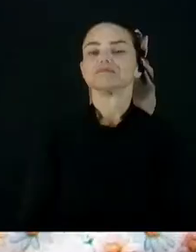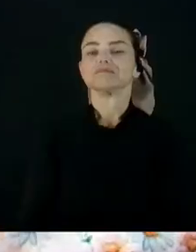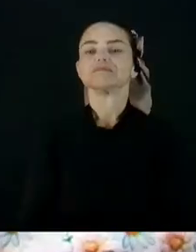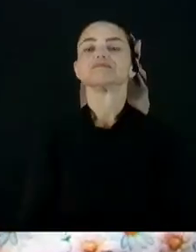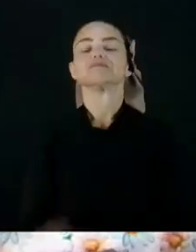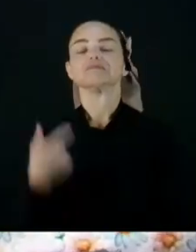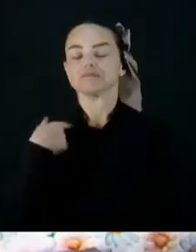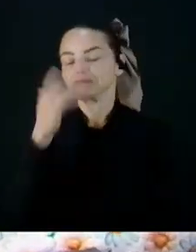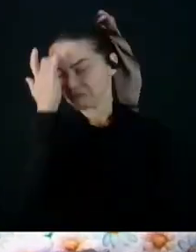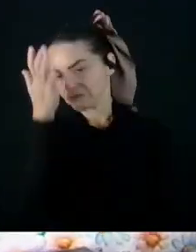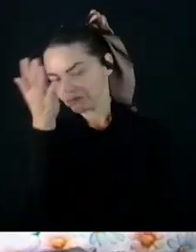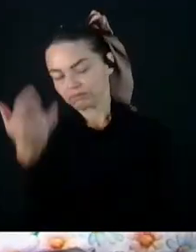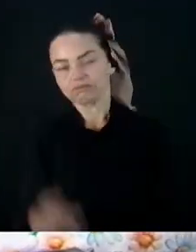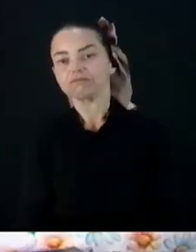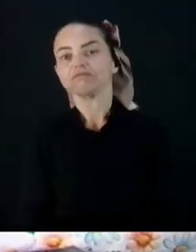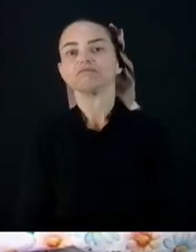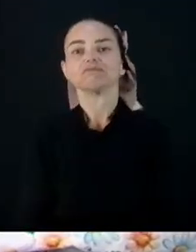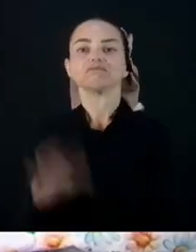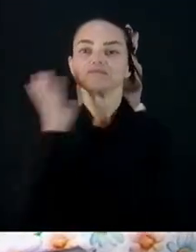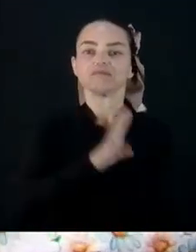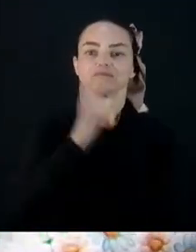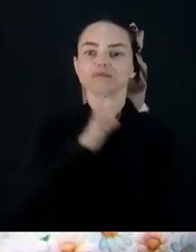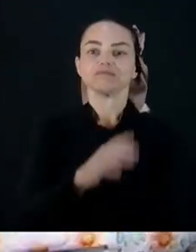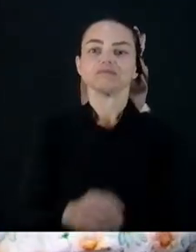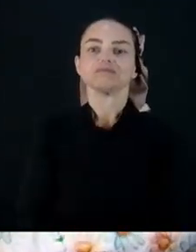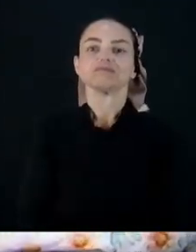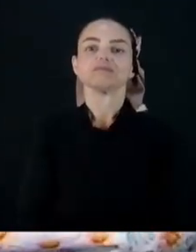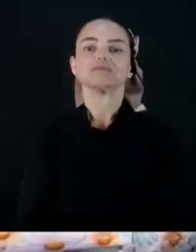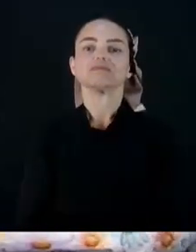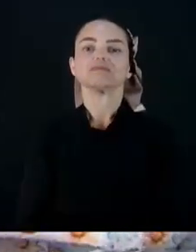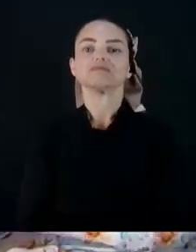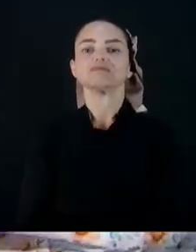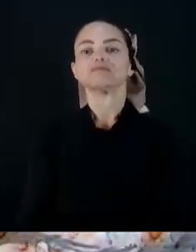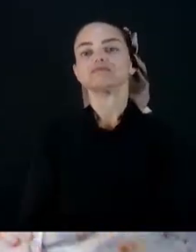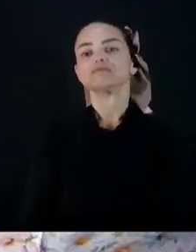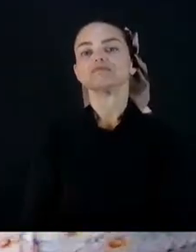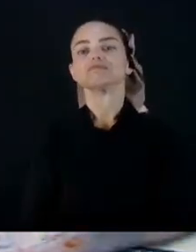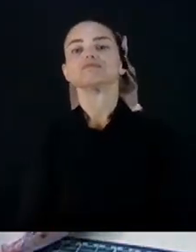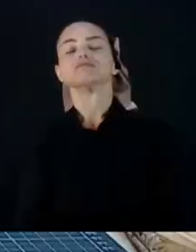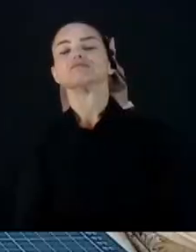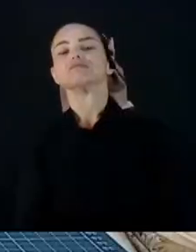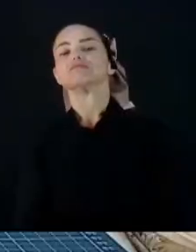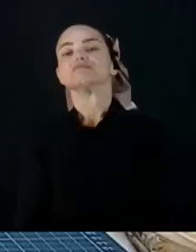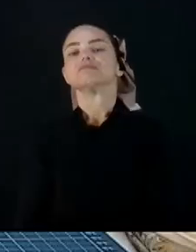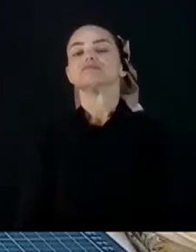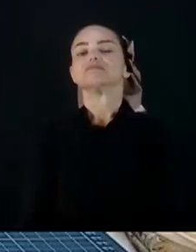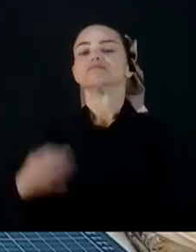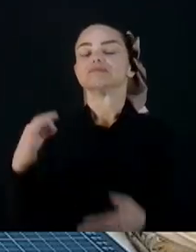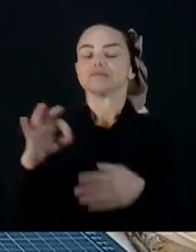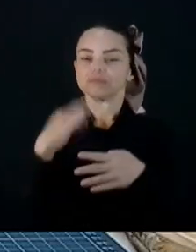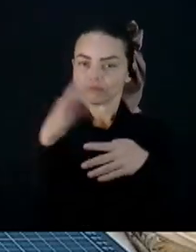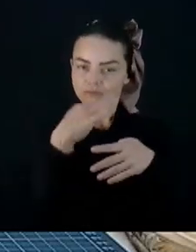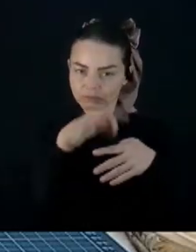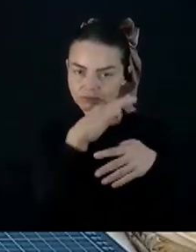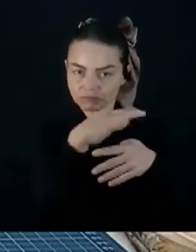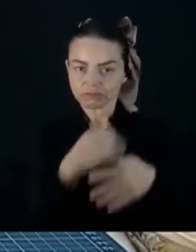para ficar bem mais caprichado, você faz pontos invisíveis na lateral, tá? Acaba a mão mesmo? Isso.